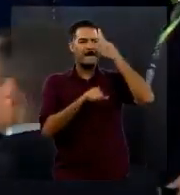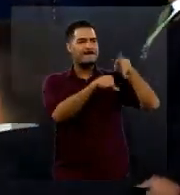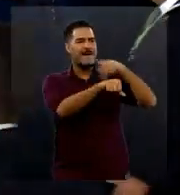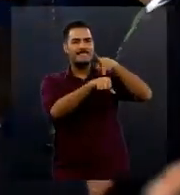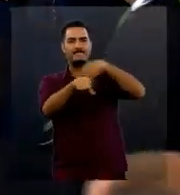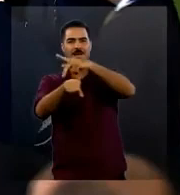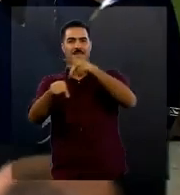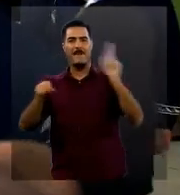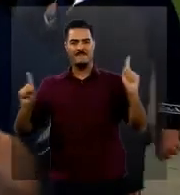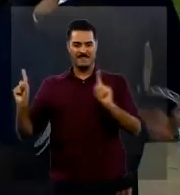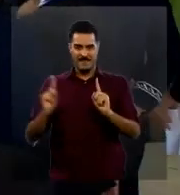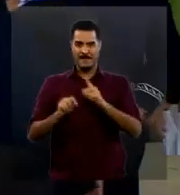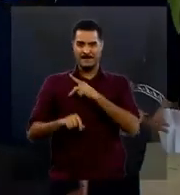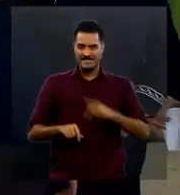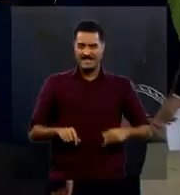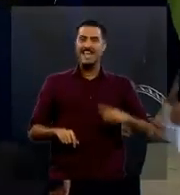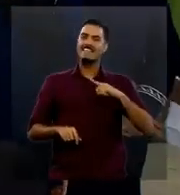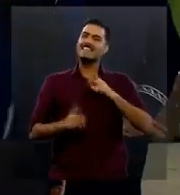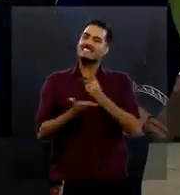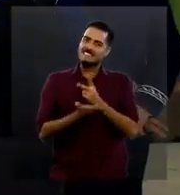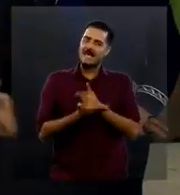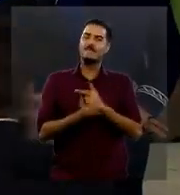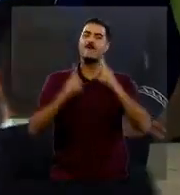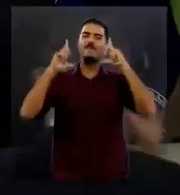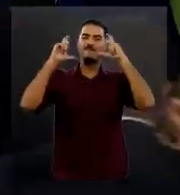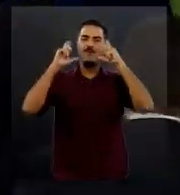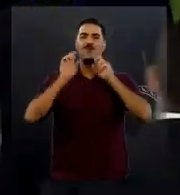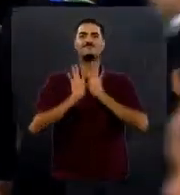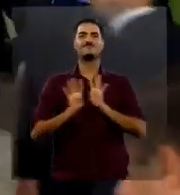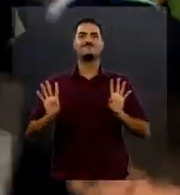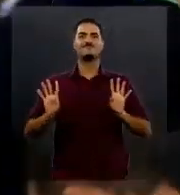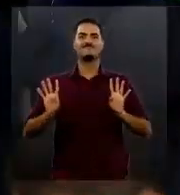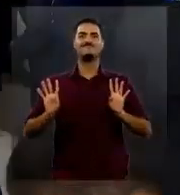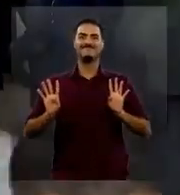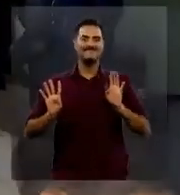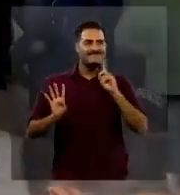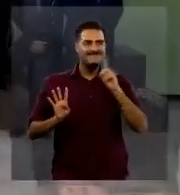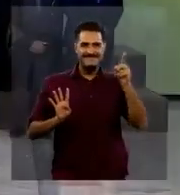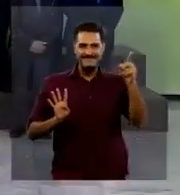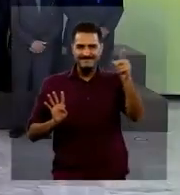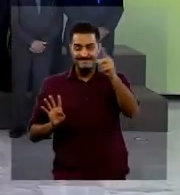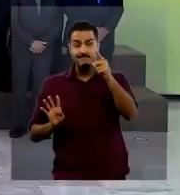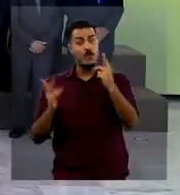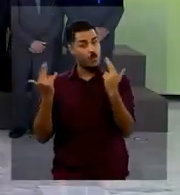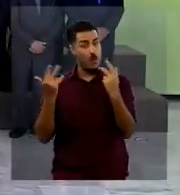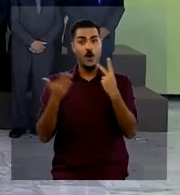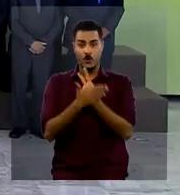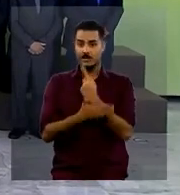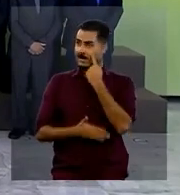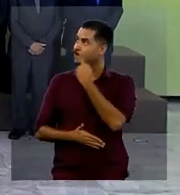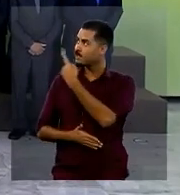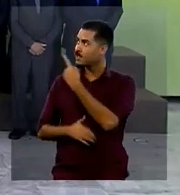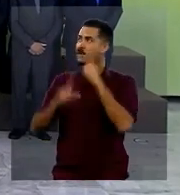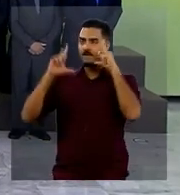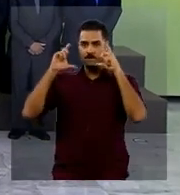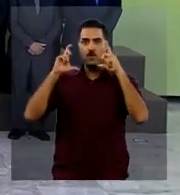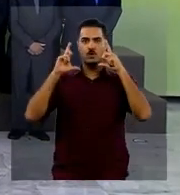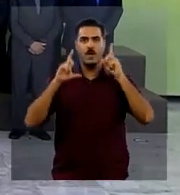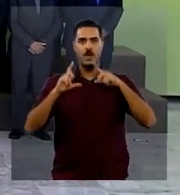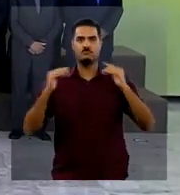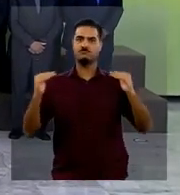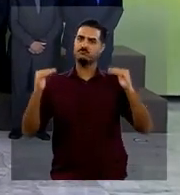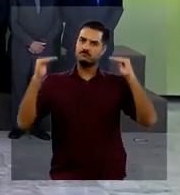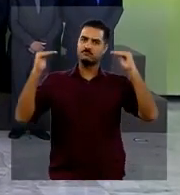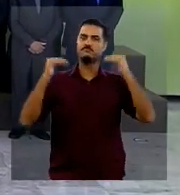foto oficial, foto de família, nós temos também a foto do primeiro escalão, lembrando que esse é o primeiro escalão do presidente